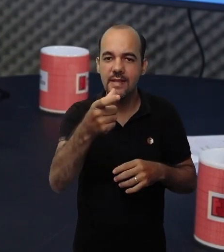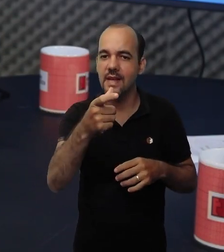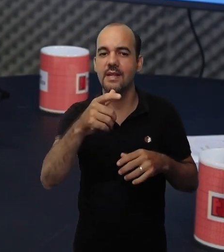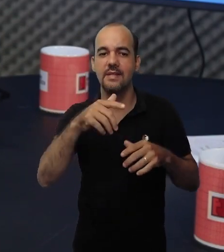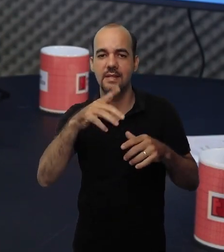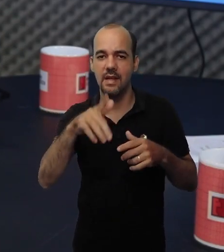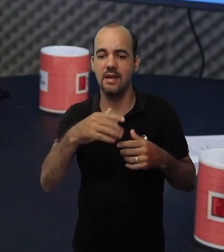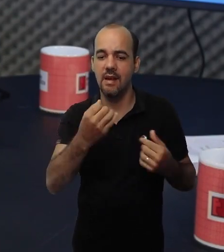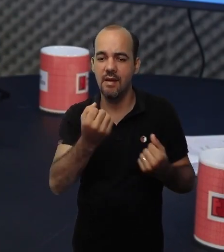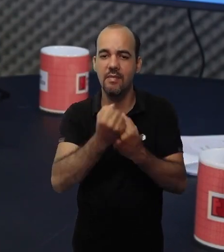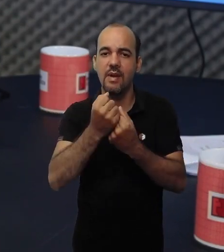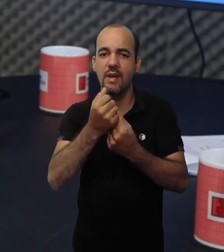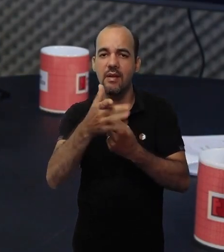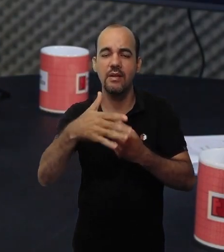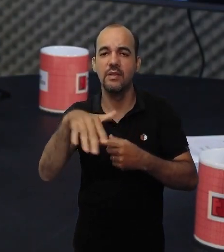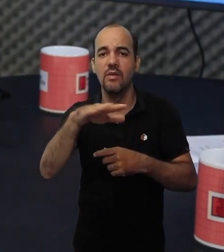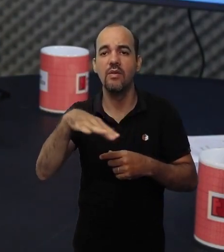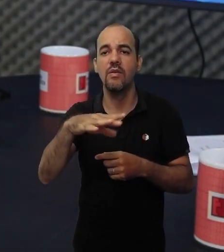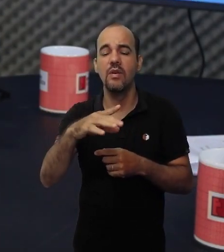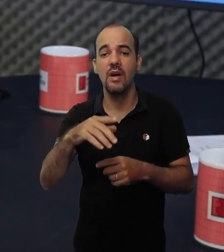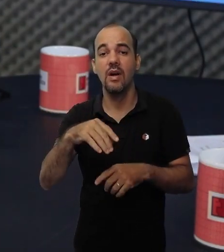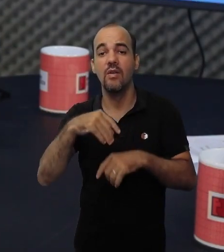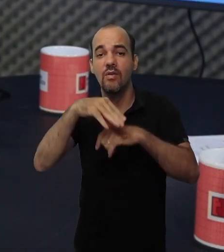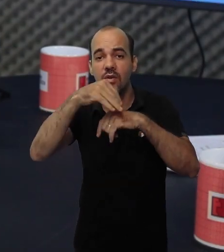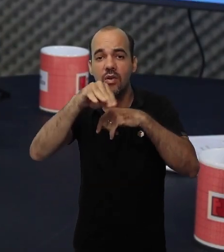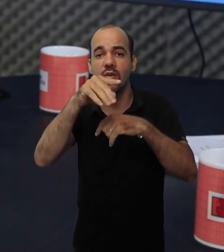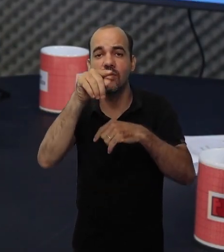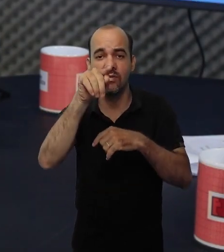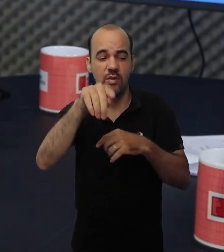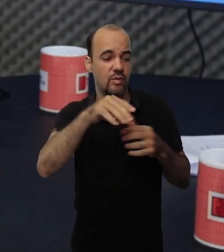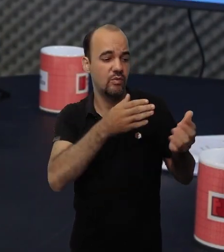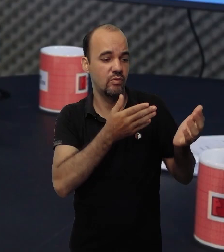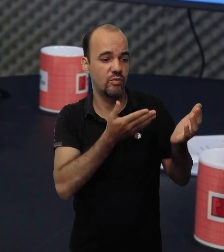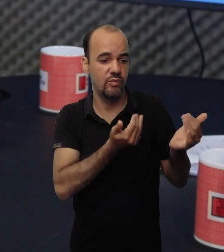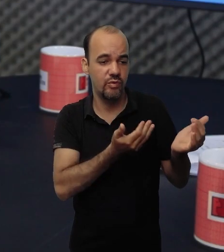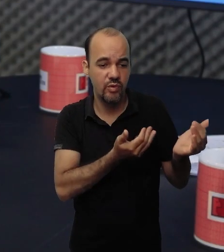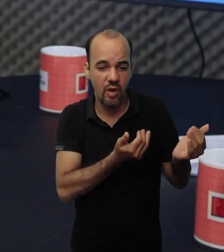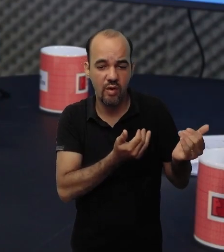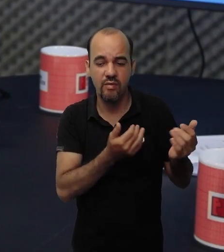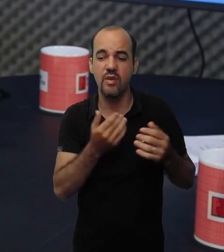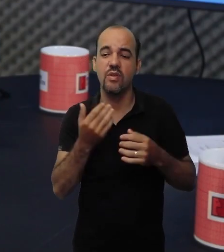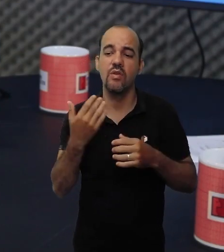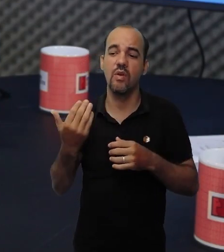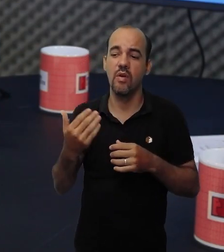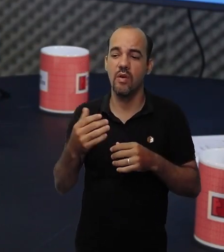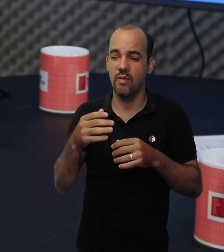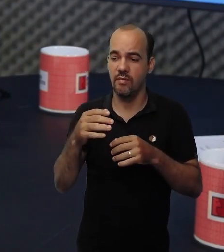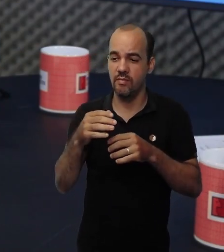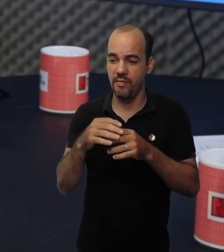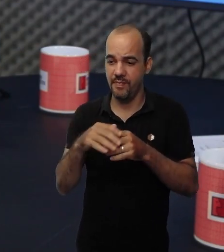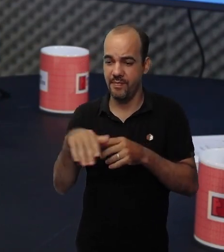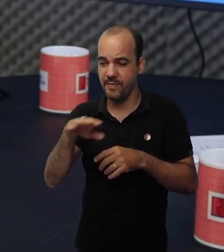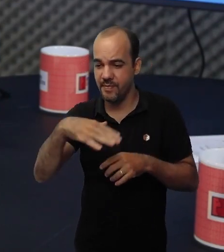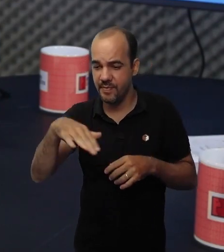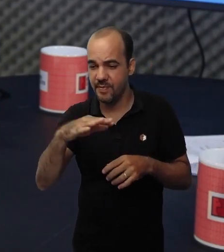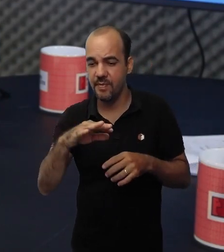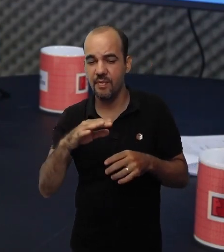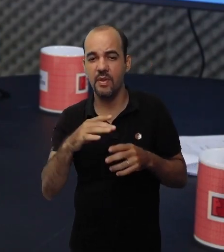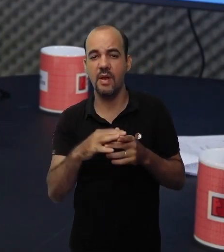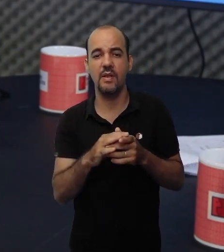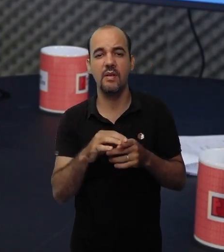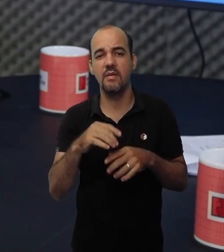vou falar. A gente falando para o jovem, muitas vezes quando a gente fazia o vídeo, dava mais ou menos 2-3